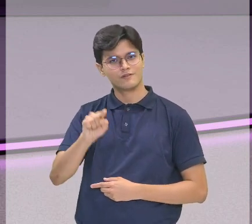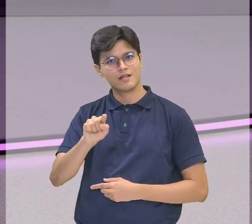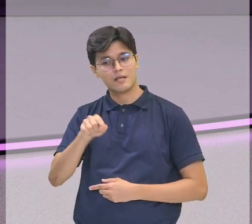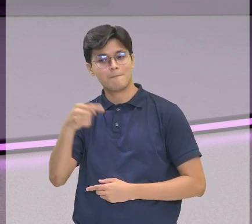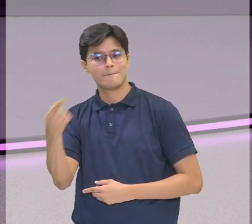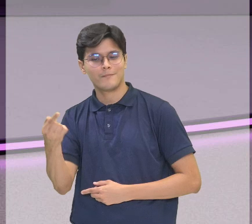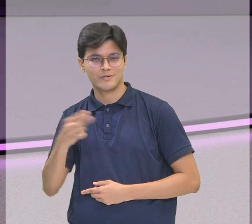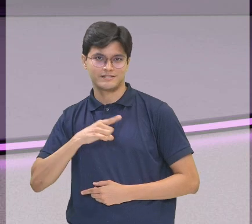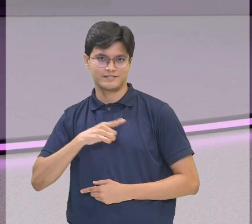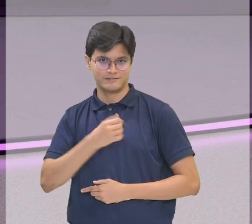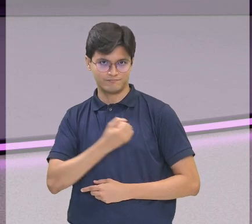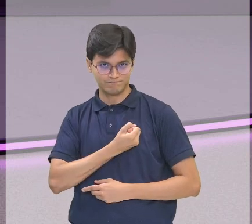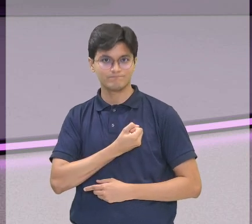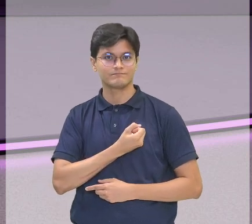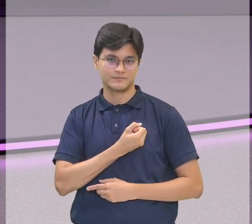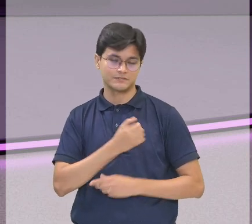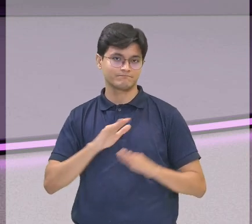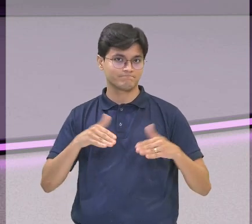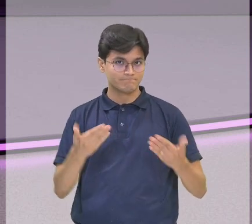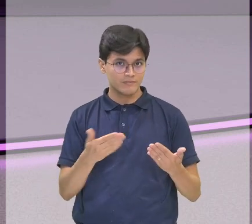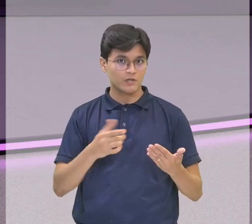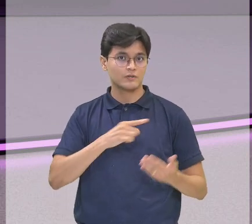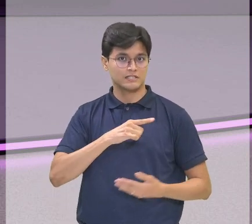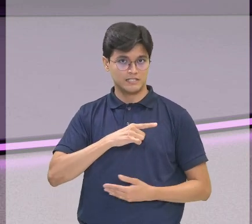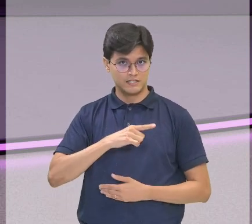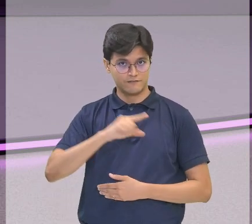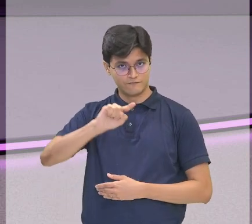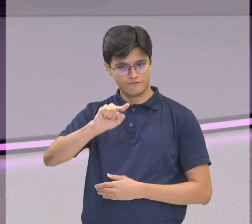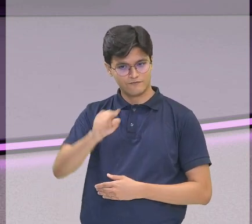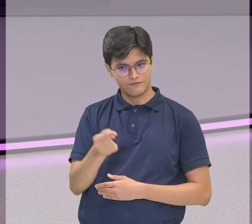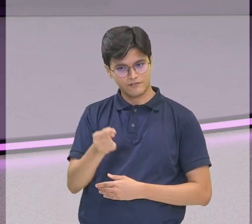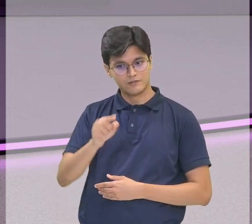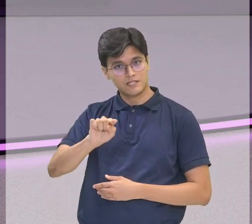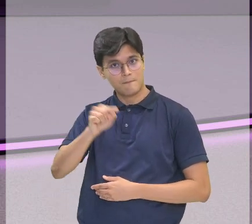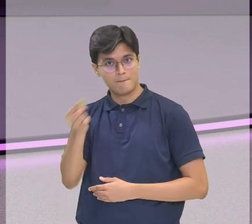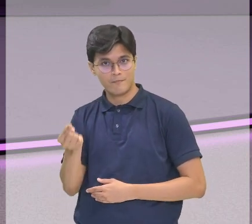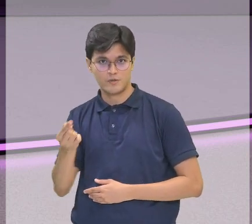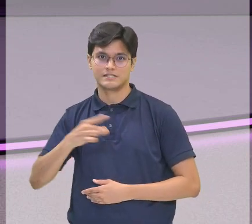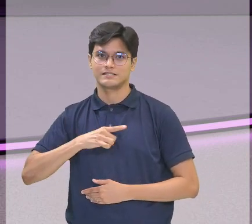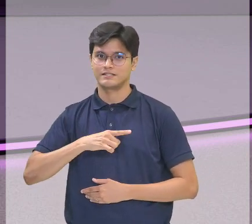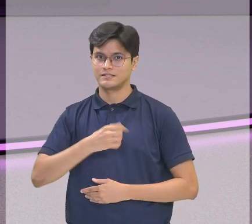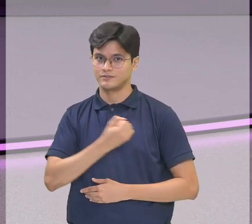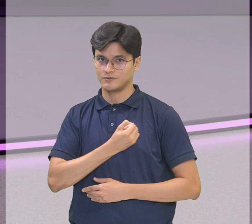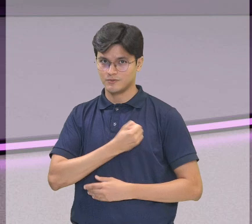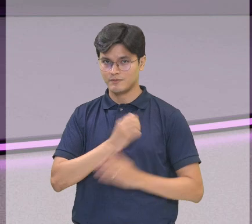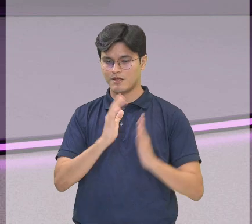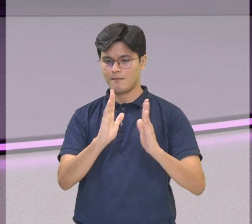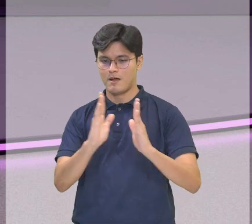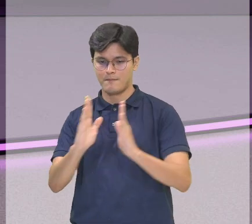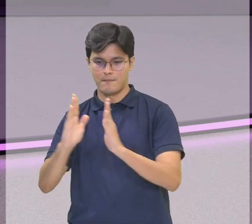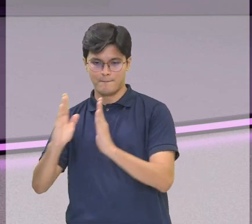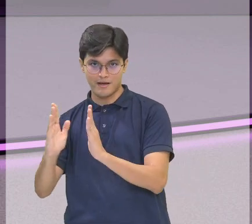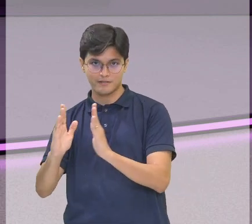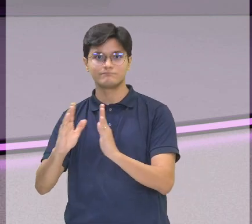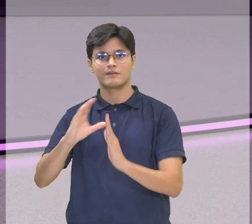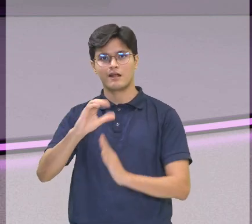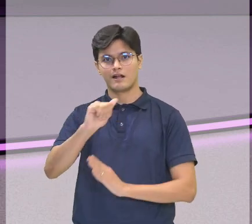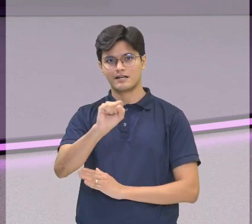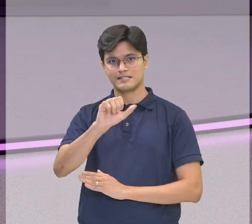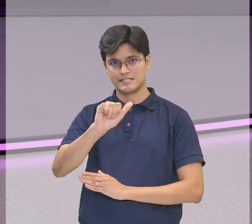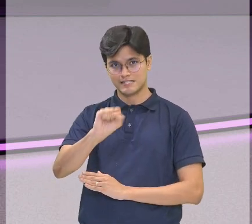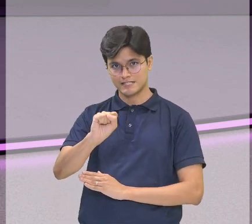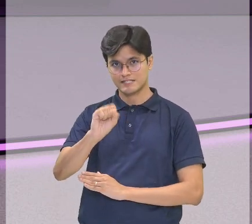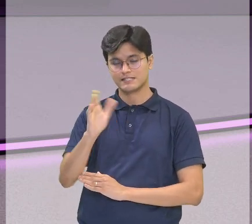vírgula. Então, números após a vírgula são chamados de números, né? São as casas decimais. E aqui nós